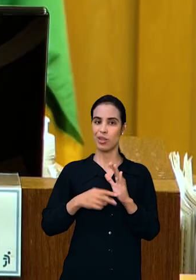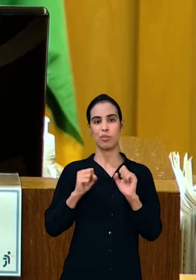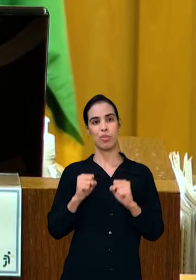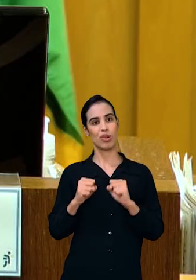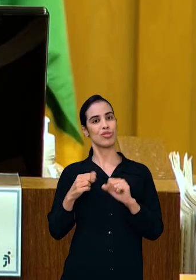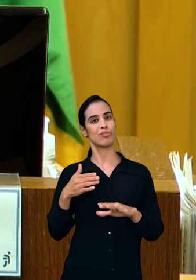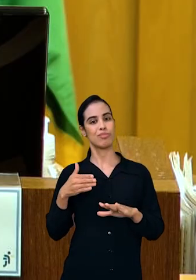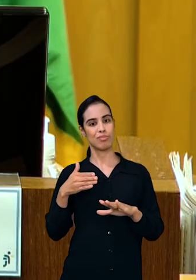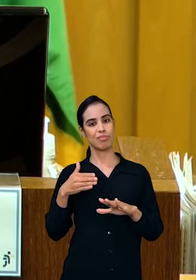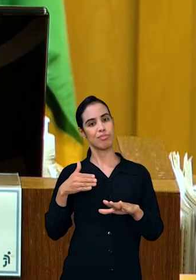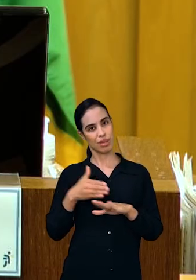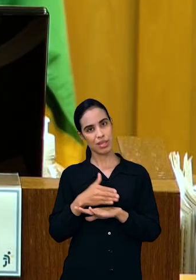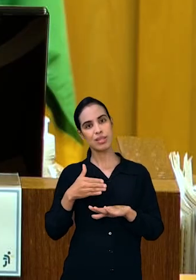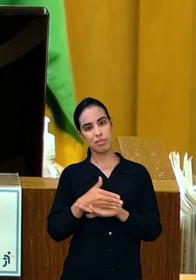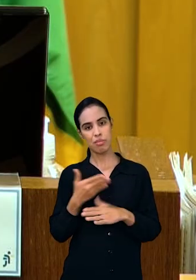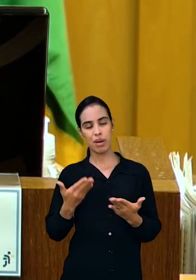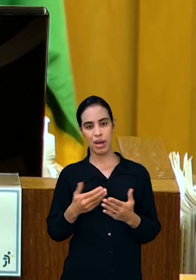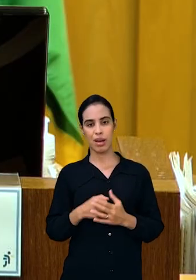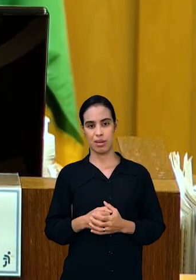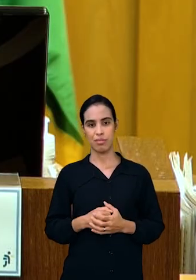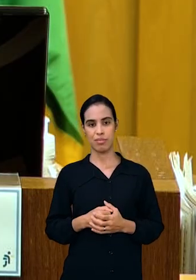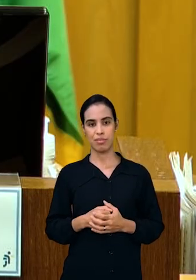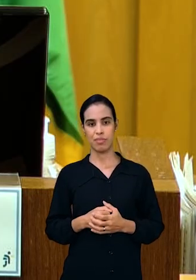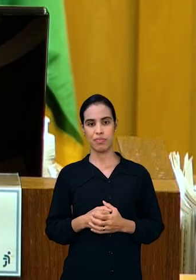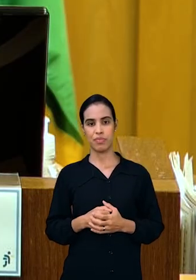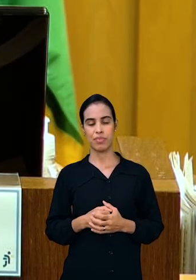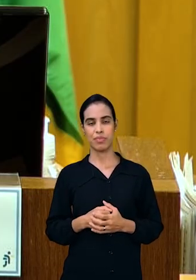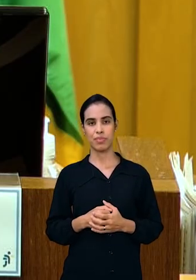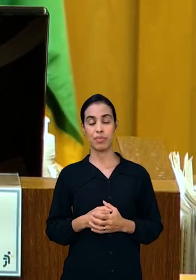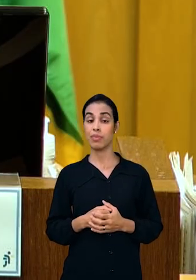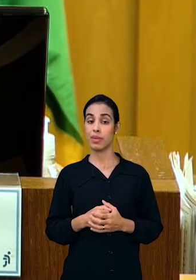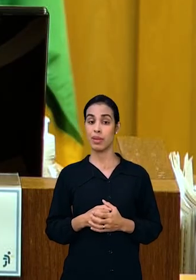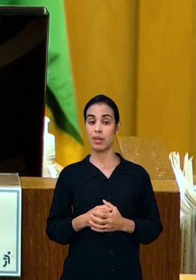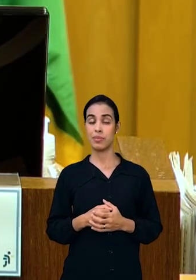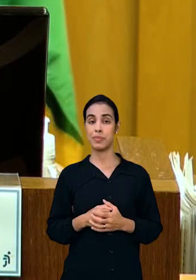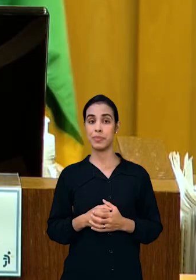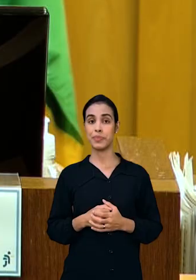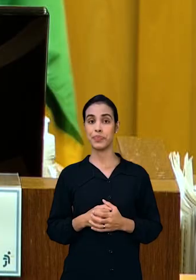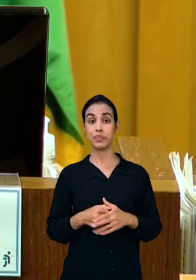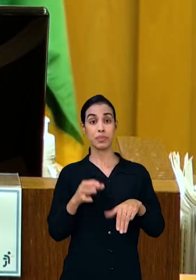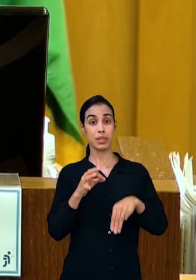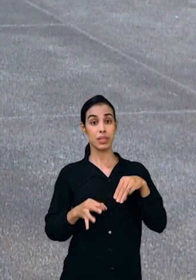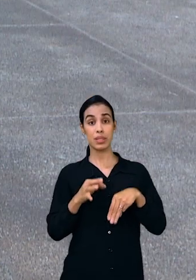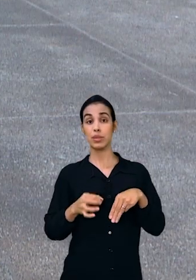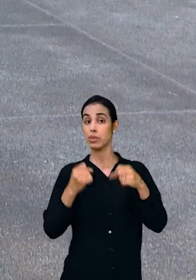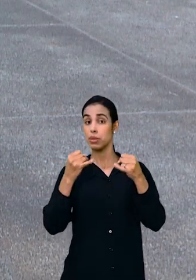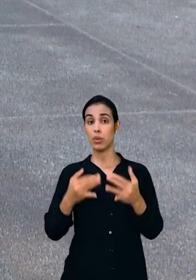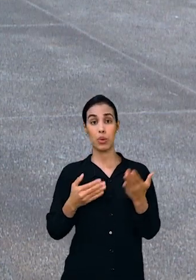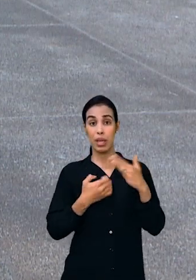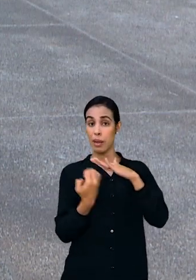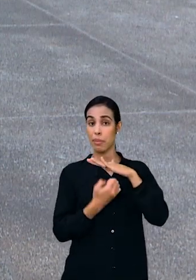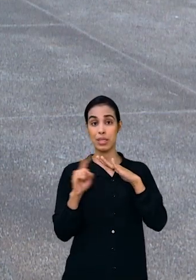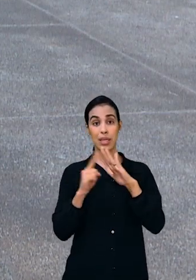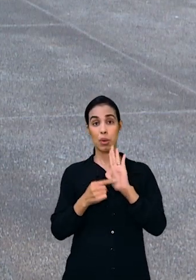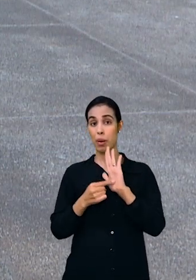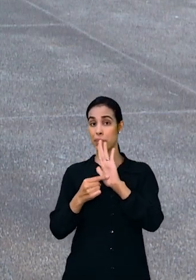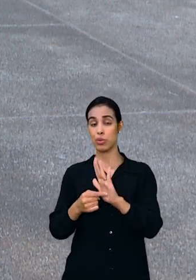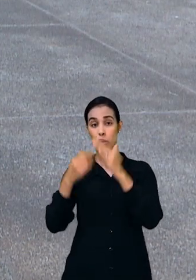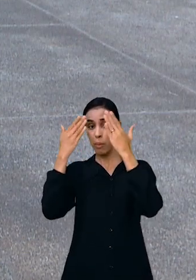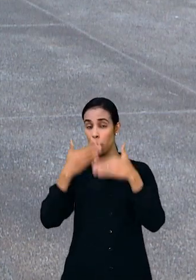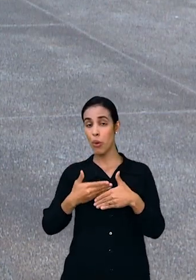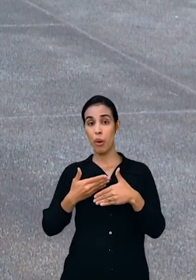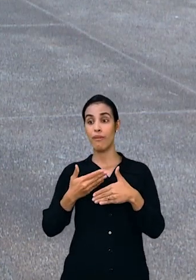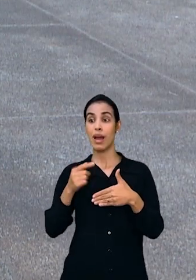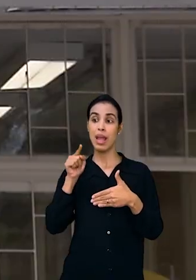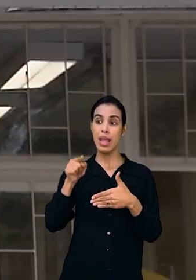acho que é perfeitamente possível e cabível a aplicação dos princípios da liberdade sindical. Para o ministro, a empresa não apresentou prova de que o